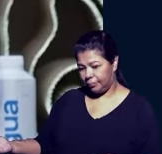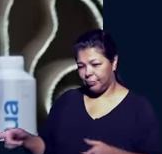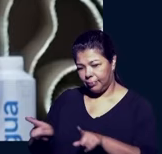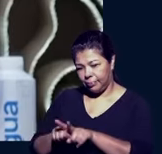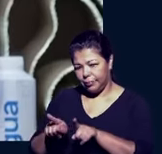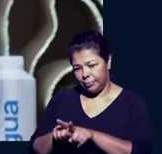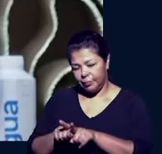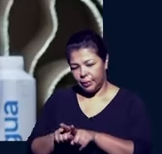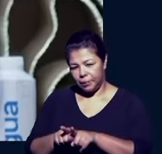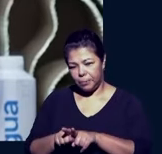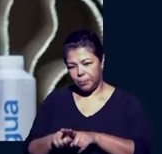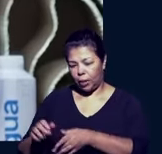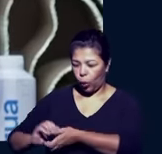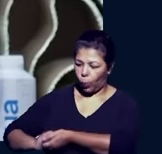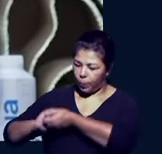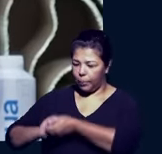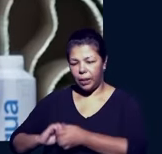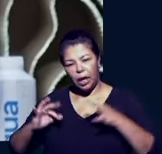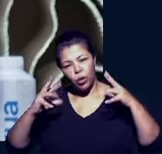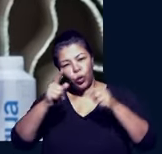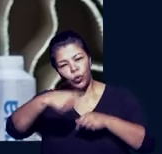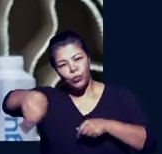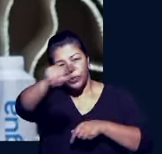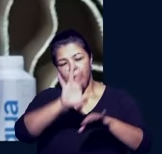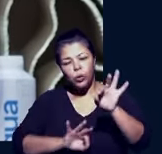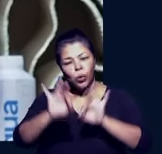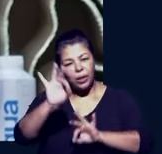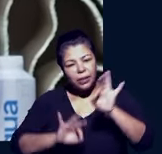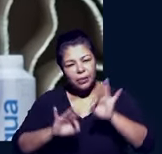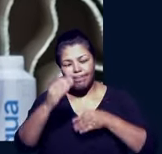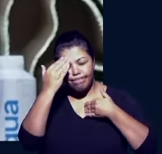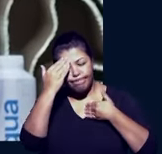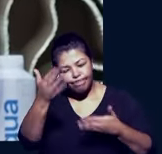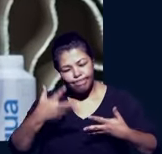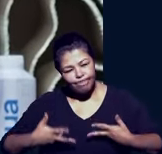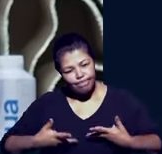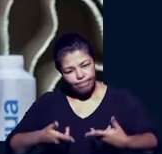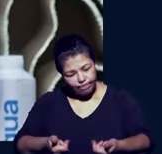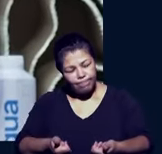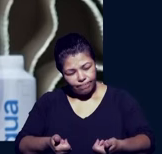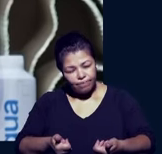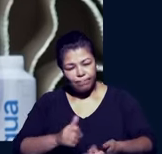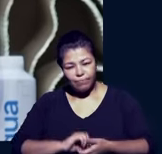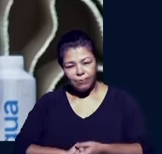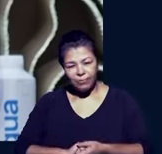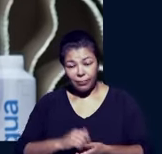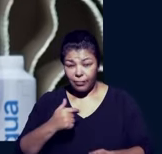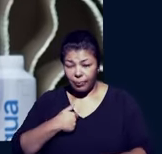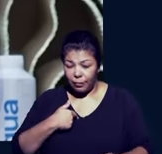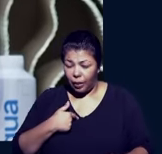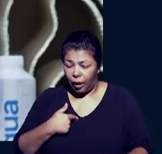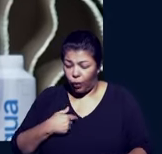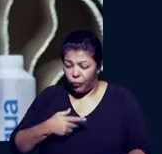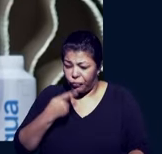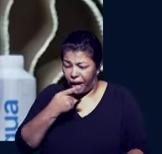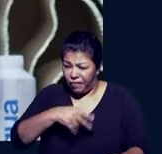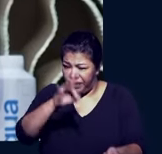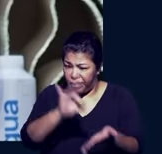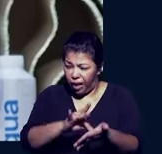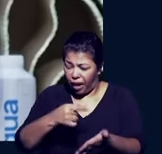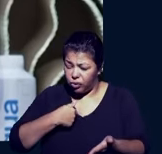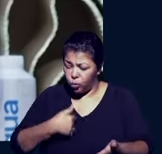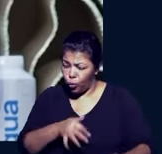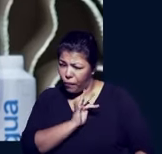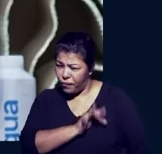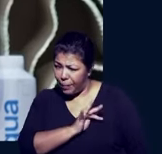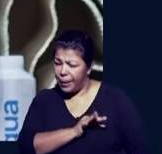em teu nome a todos os organizadores gratidão pelo pelo convite confesso como flamenguista mas feliz como